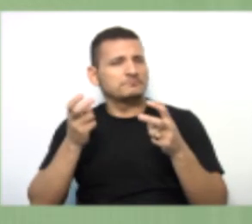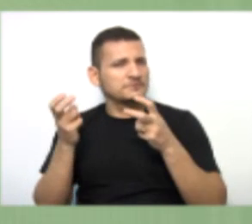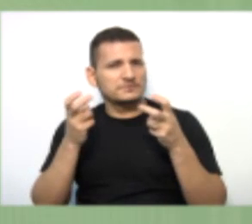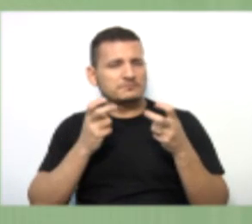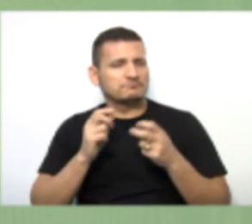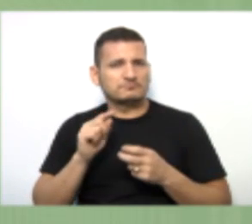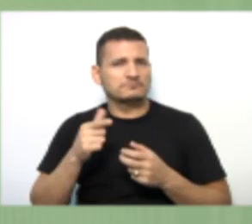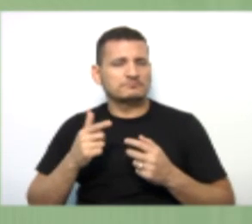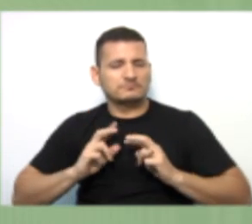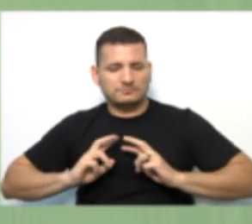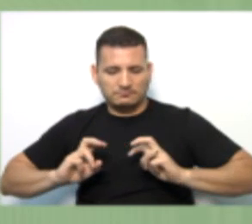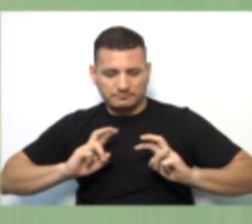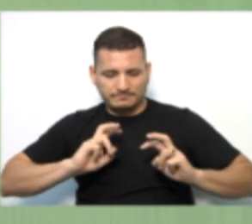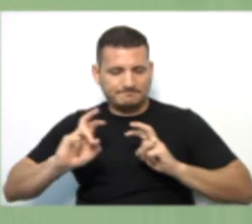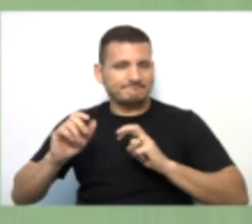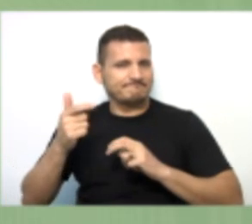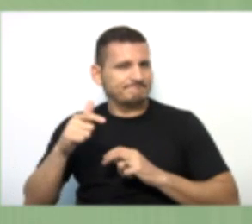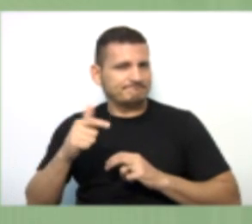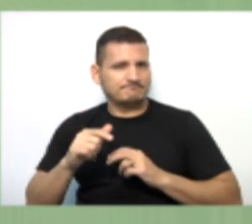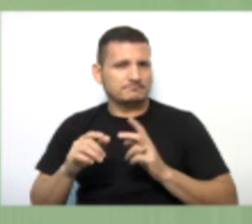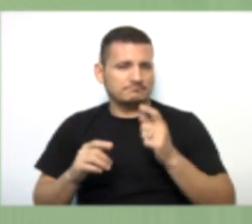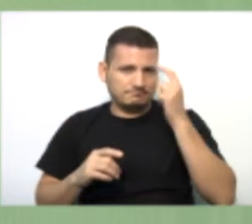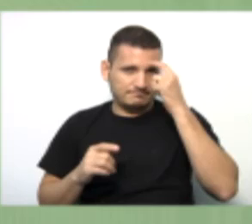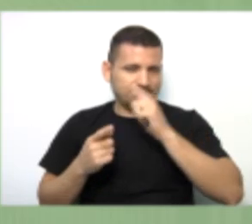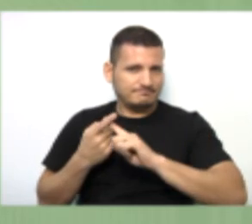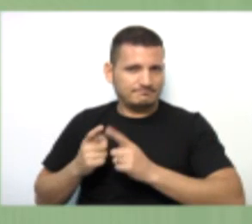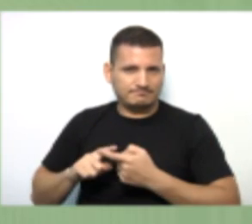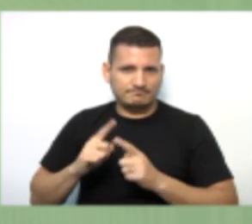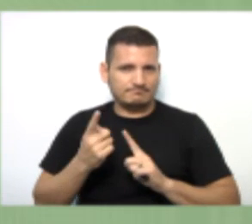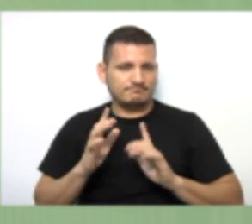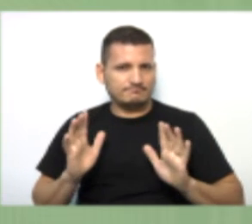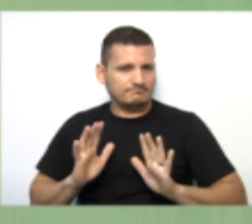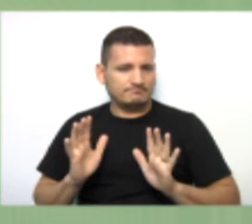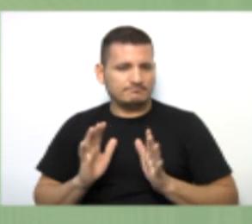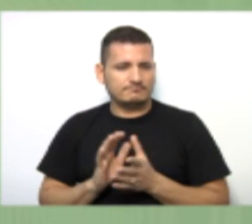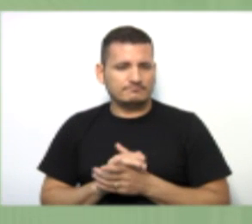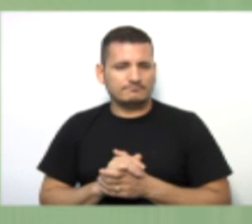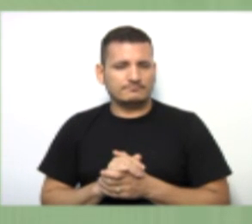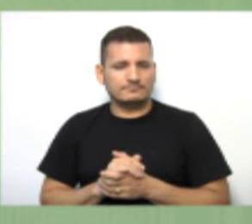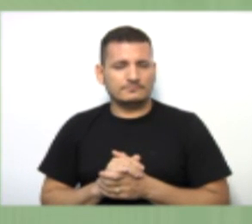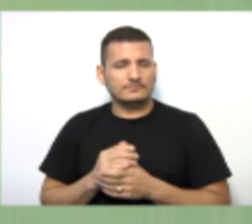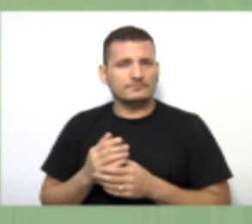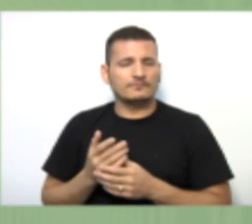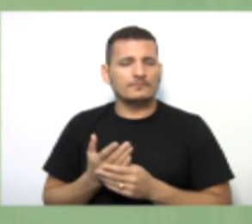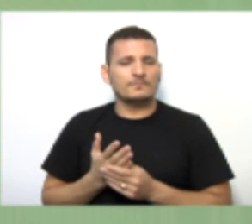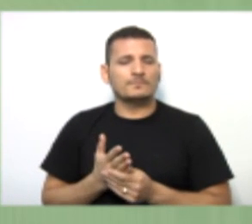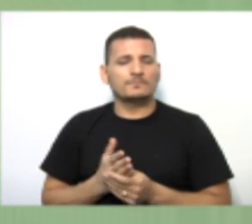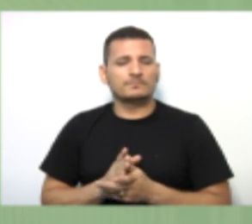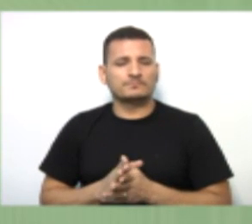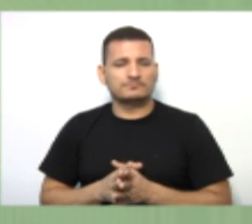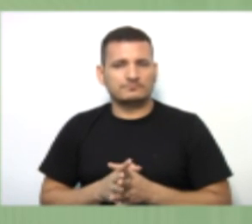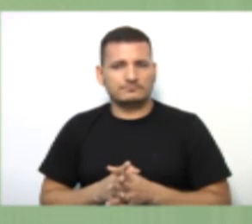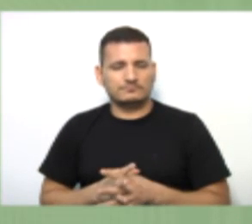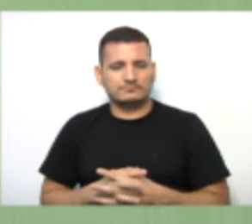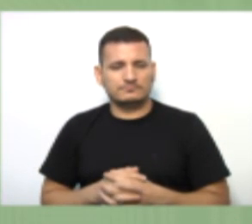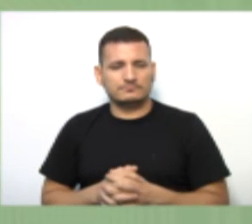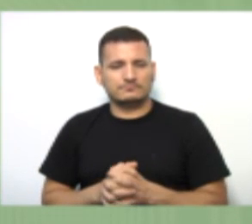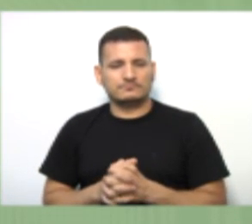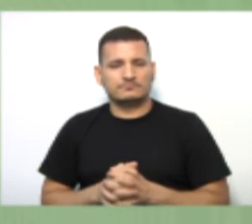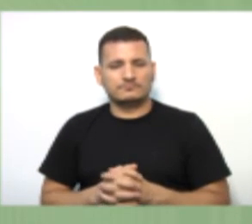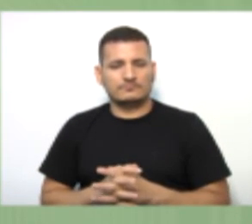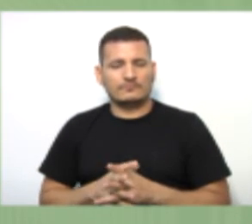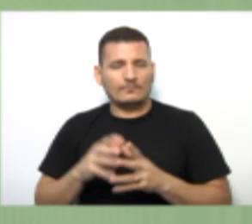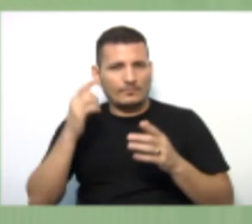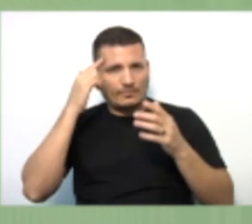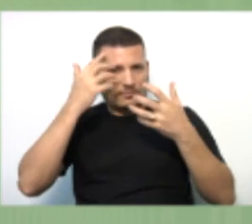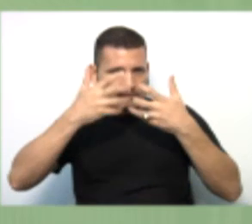o que estamos realmente fazendo, tá? Pensando de forma lógica. A gente faz e não percebe o que está fazendo. A ordem